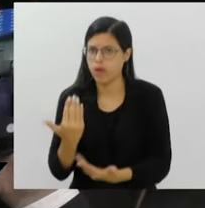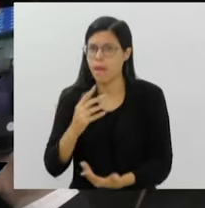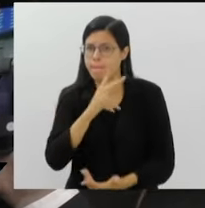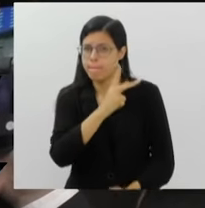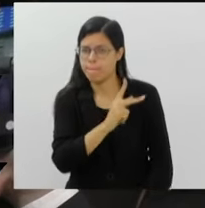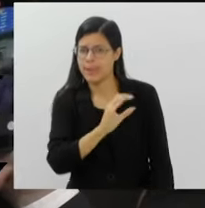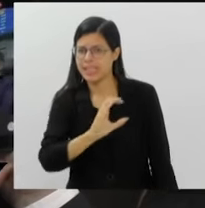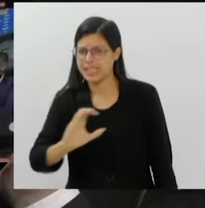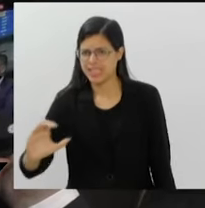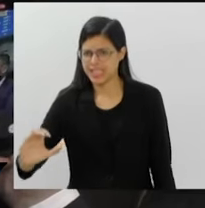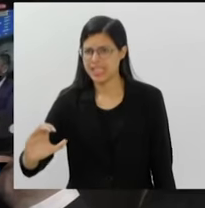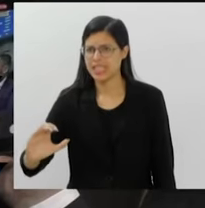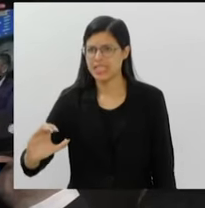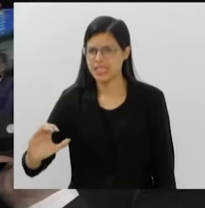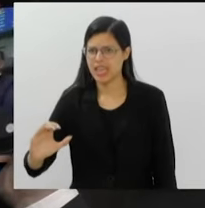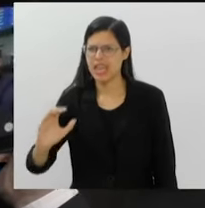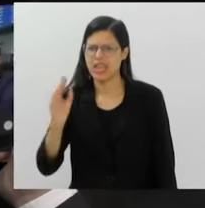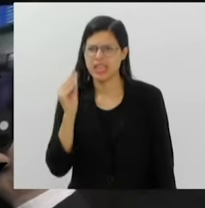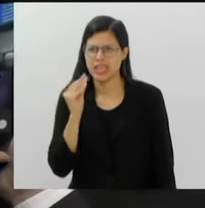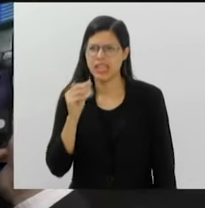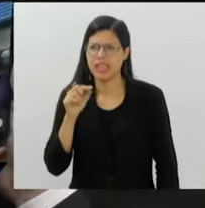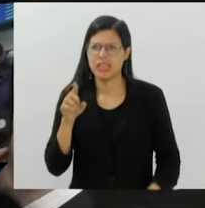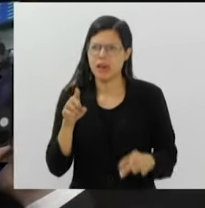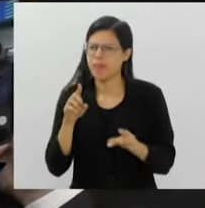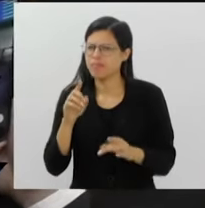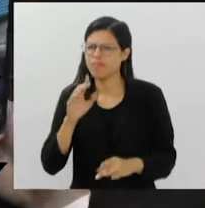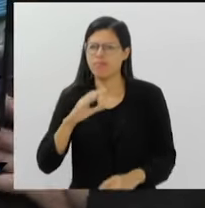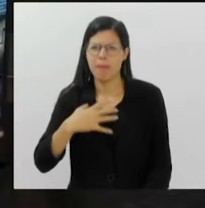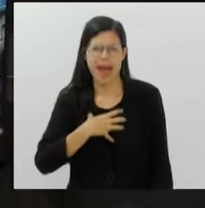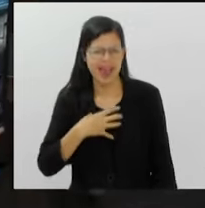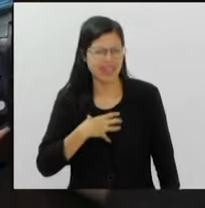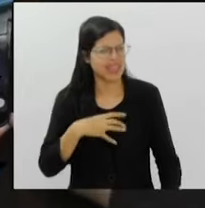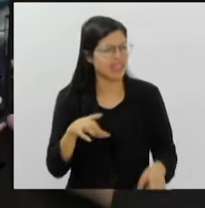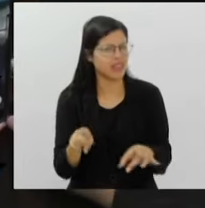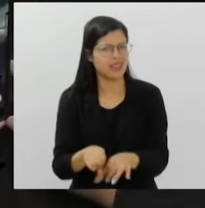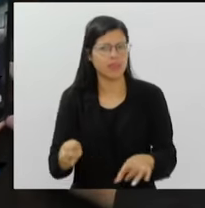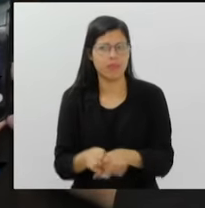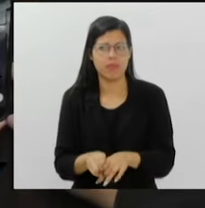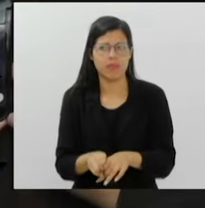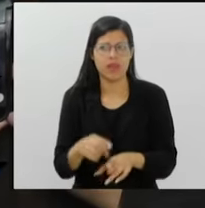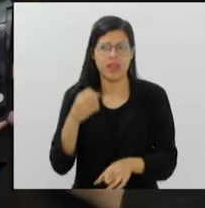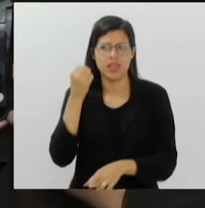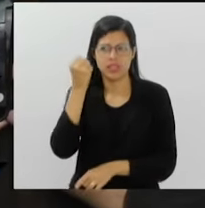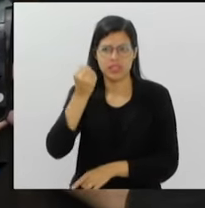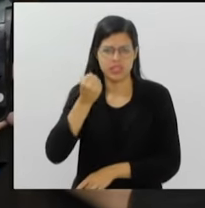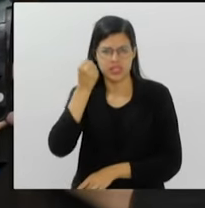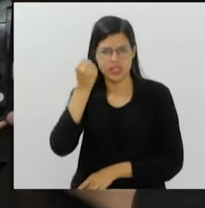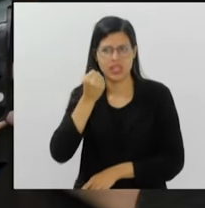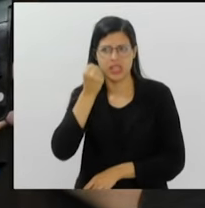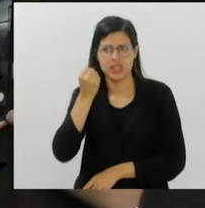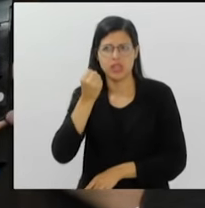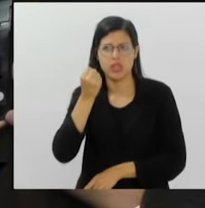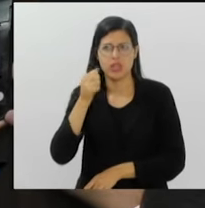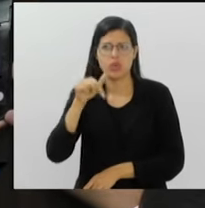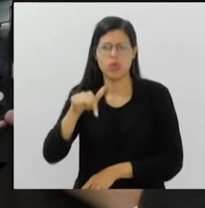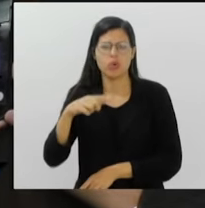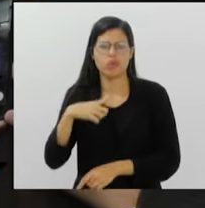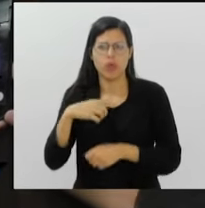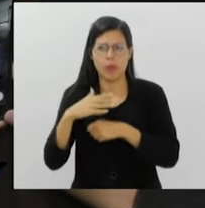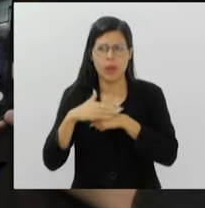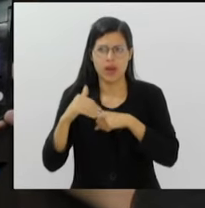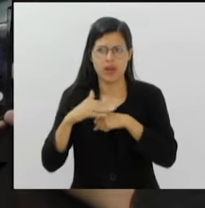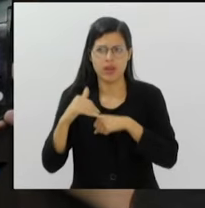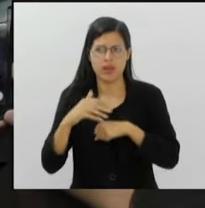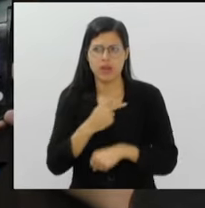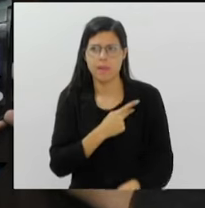para poder tomar aquela força. Bahia e por aí afora, o senador Columbre, a quem respeito e tem um carinho muito grande,